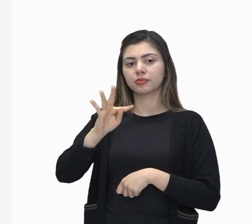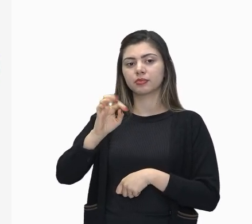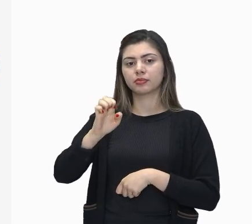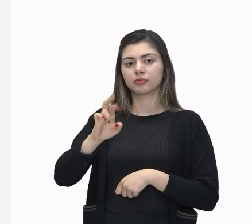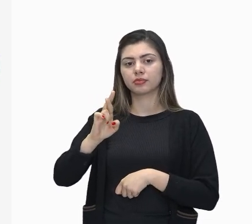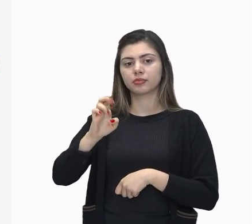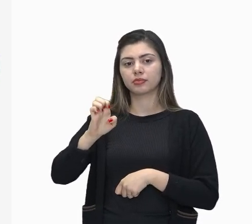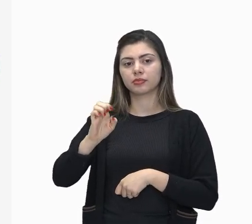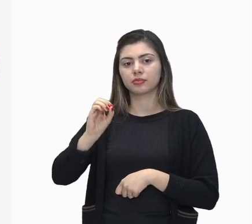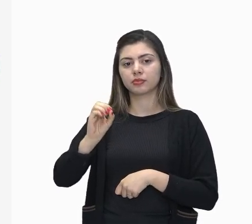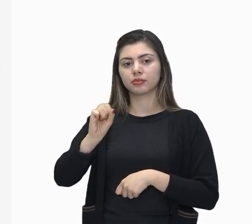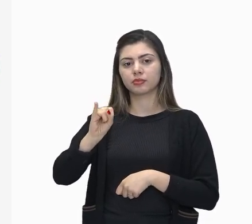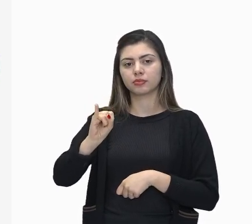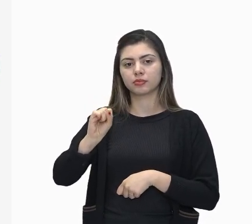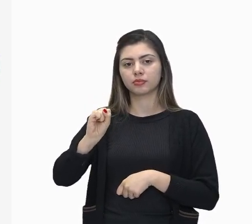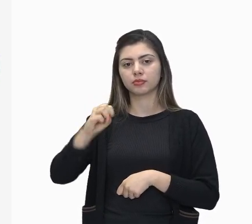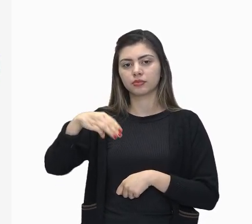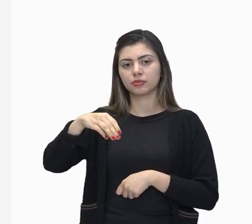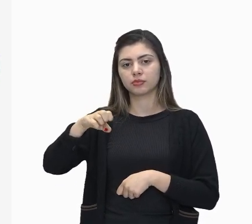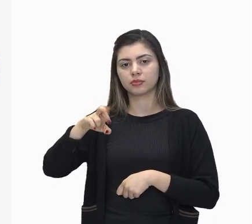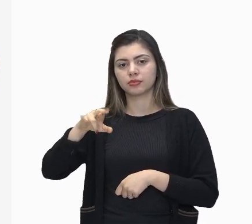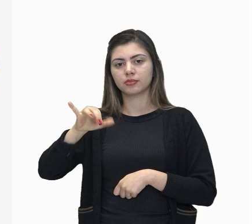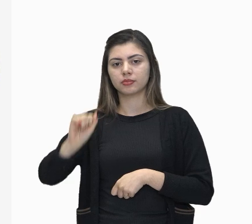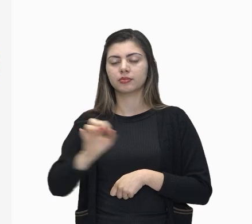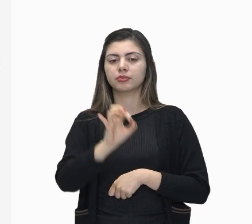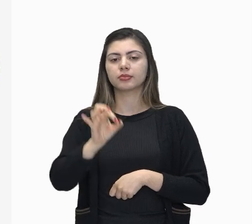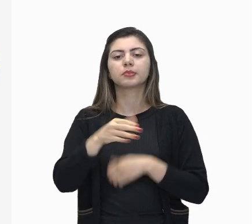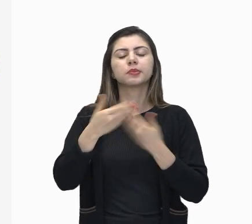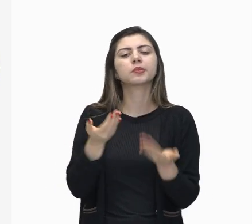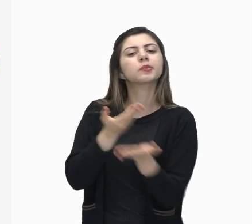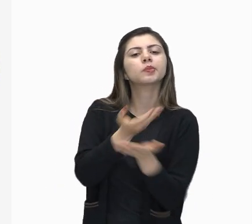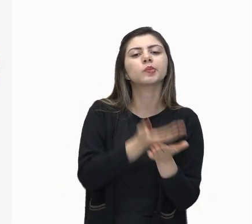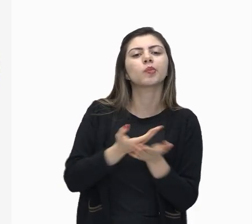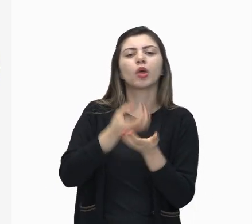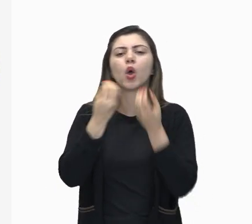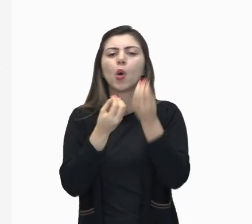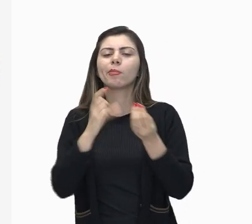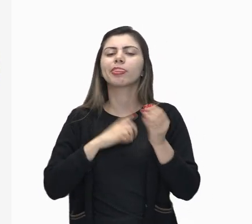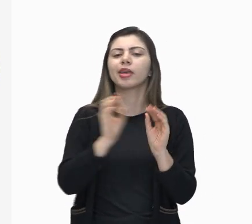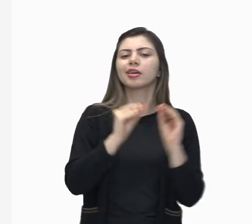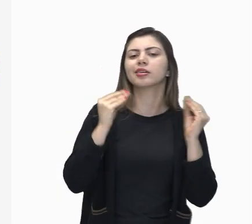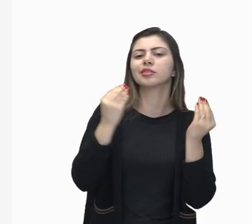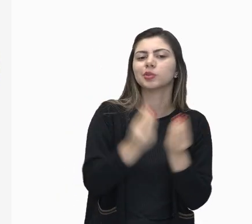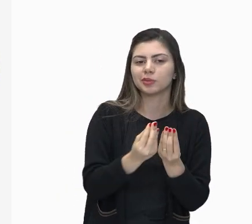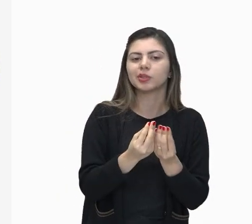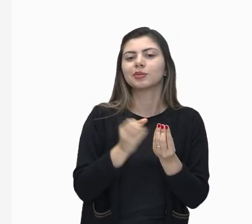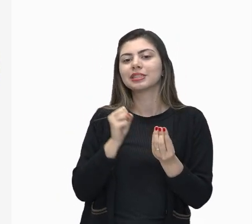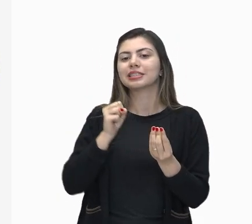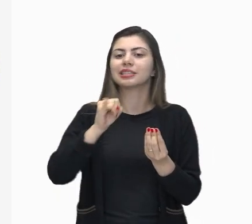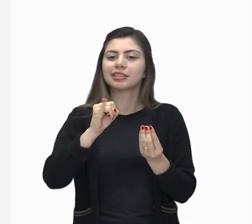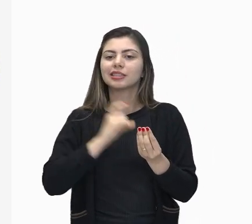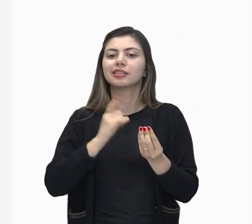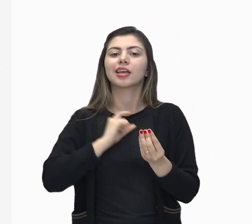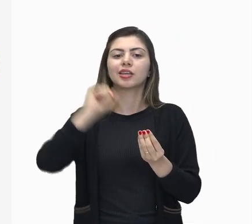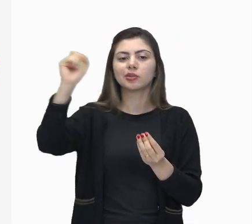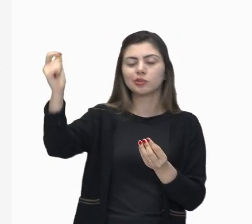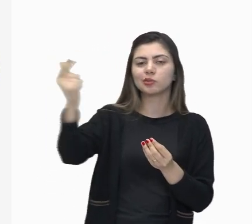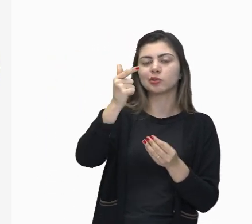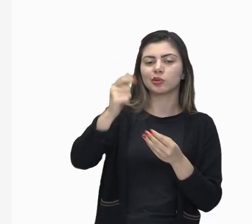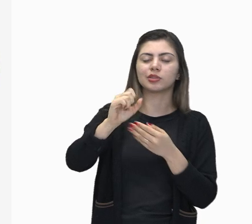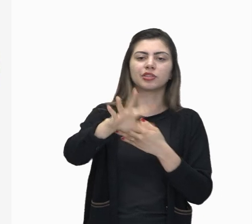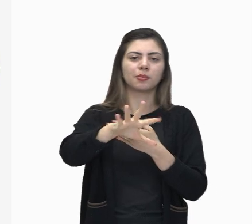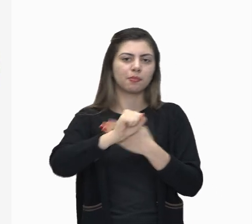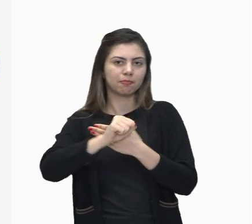estereoisomeria. Pode aparecer assim, que estuda o comportamento das substâncias quando submetidas a um feixe de